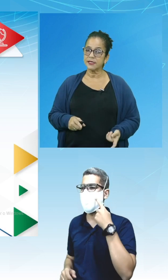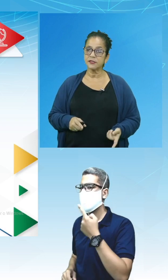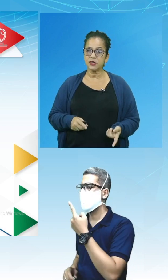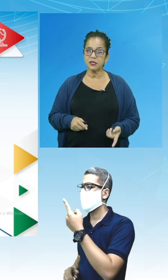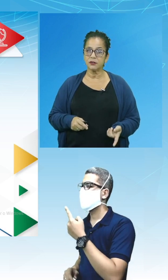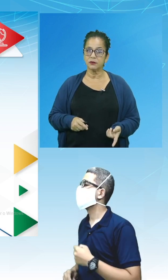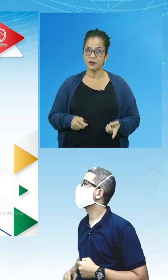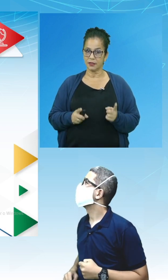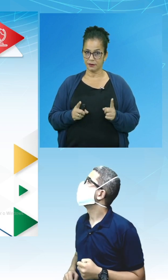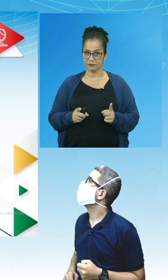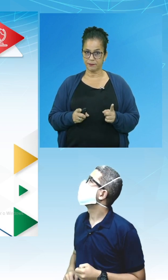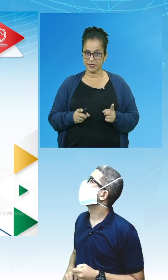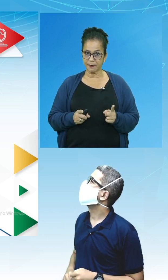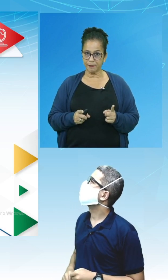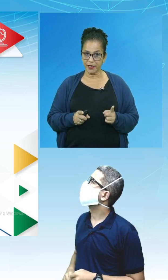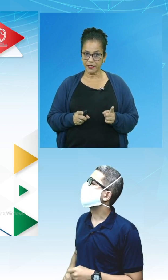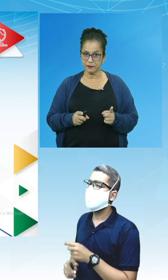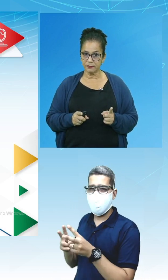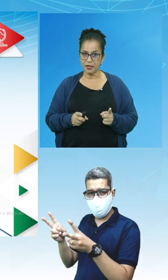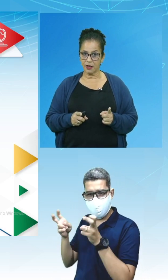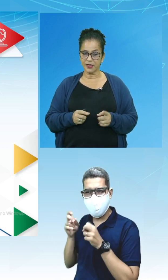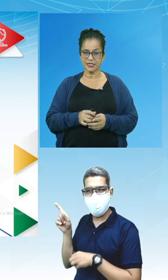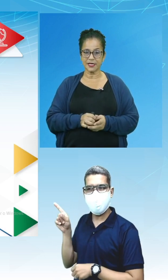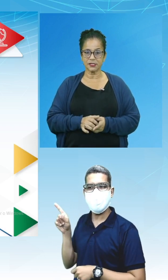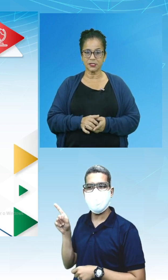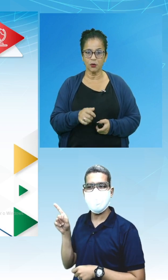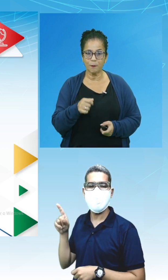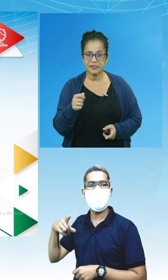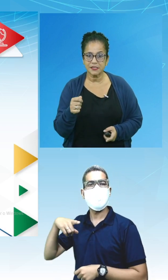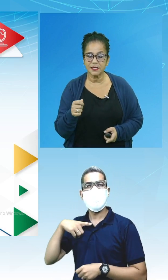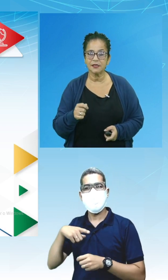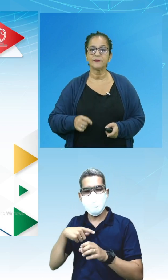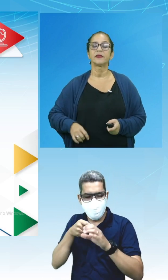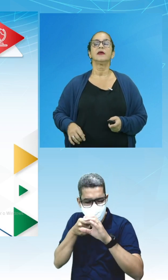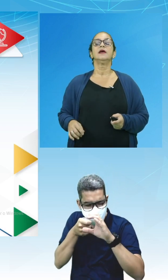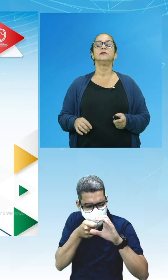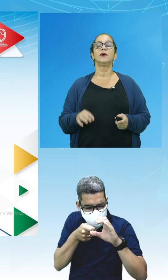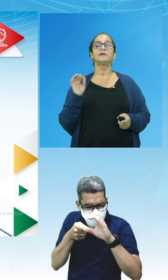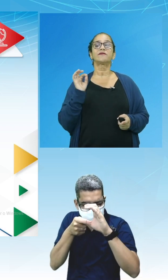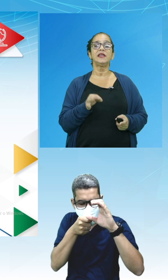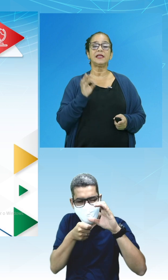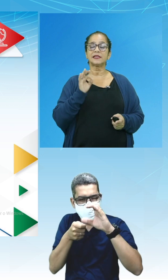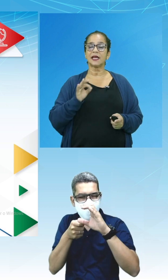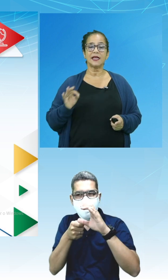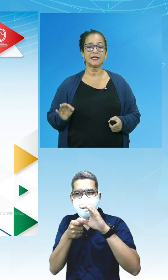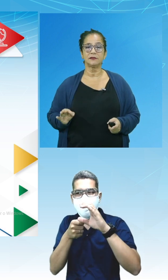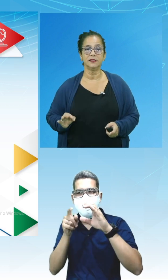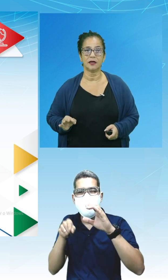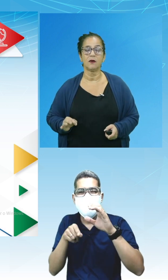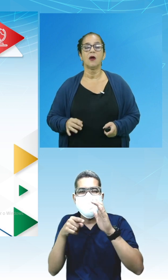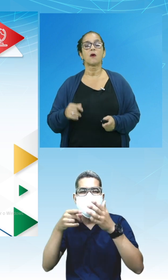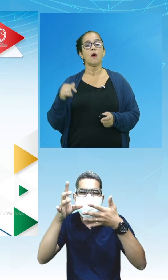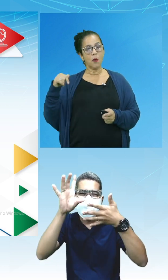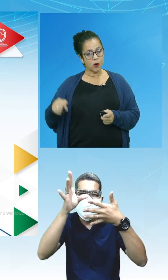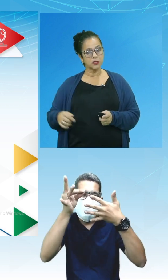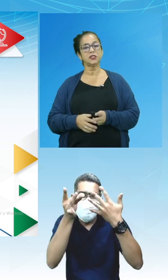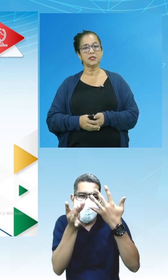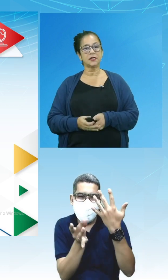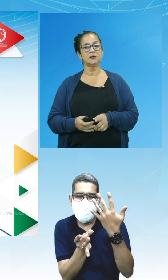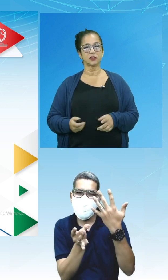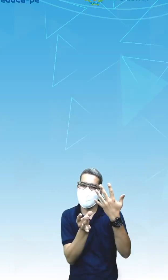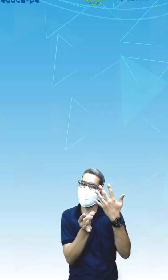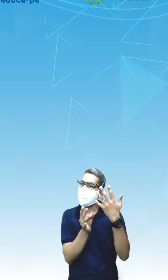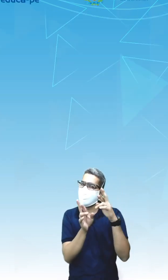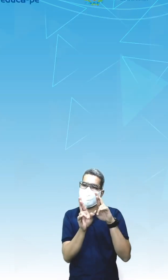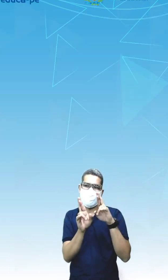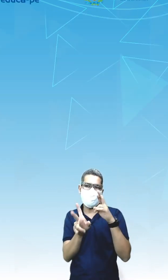Esse é antigo. Perceberam? Com essa grande lupa assim. Não é bem detalhado, não. Como hoje em